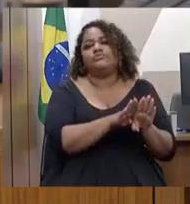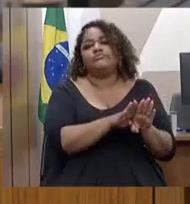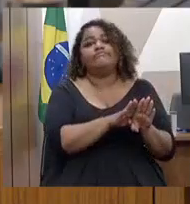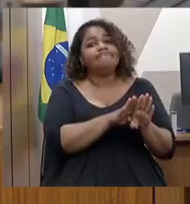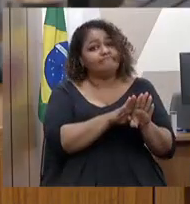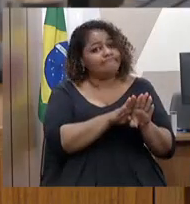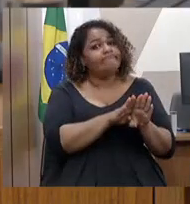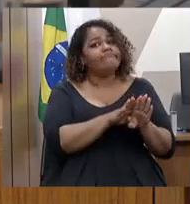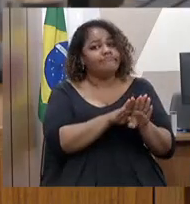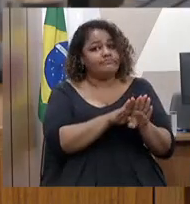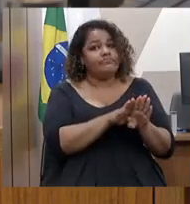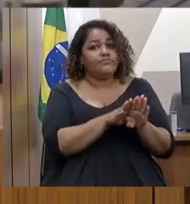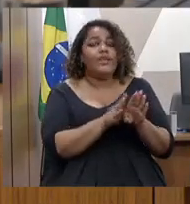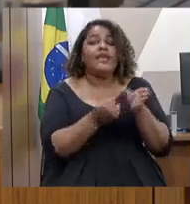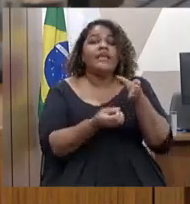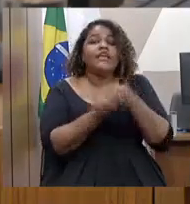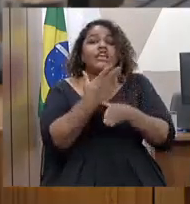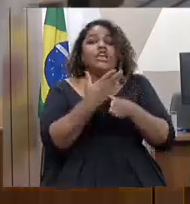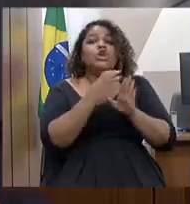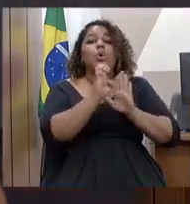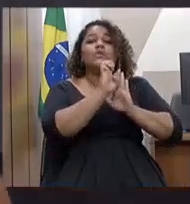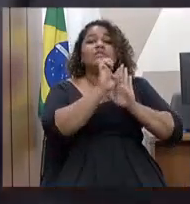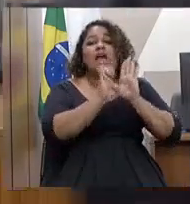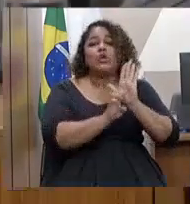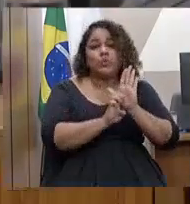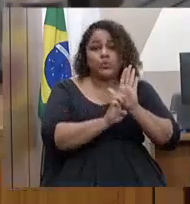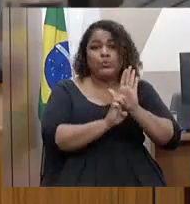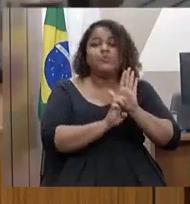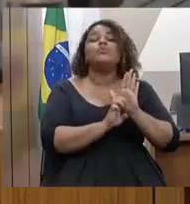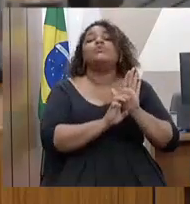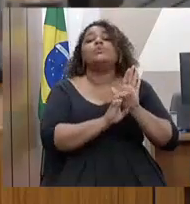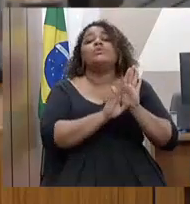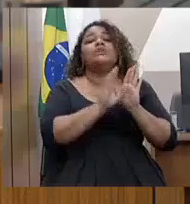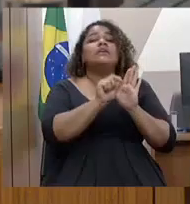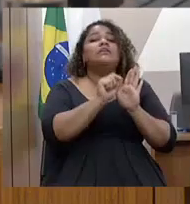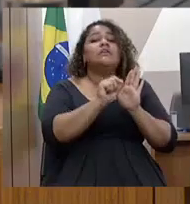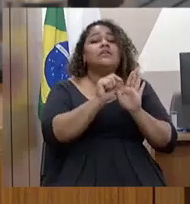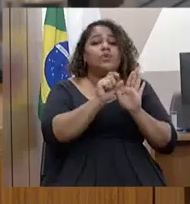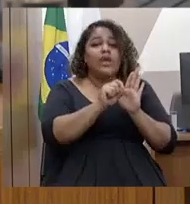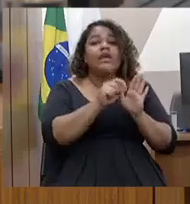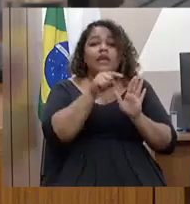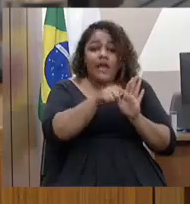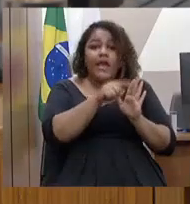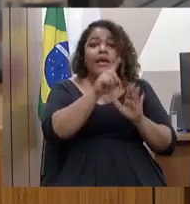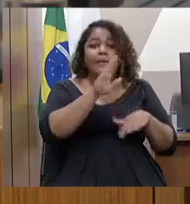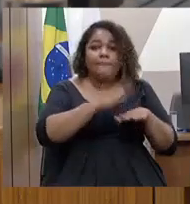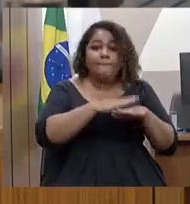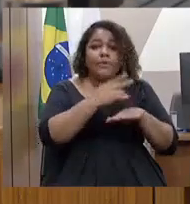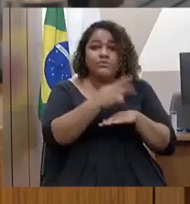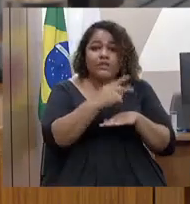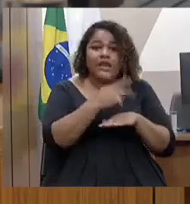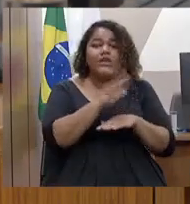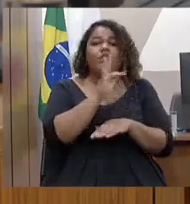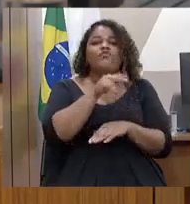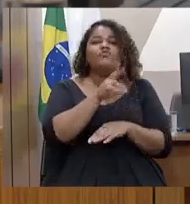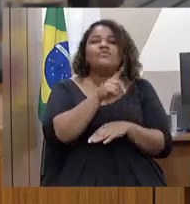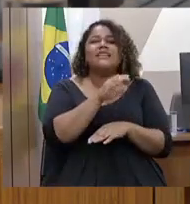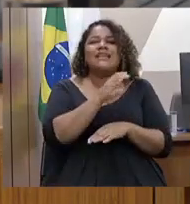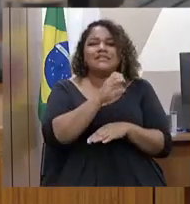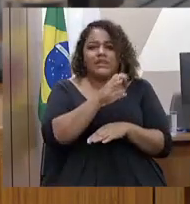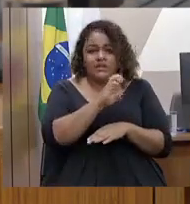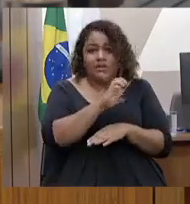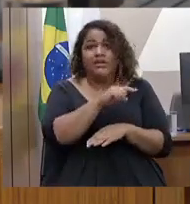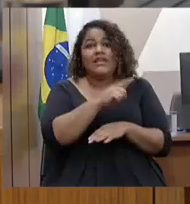feito um estatuto imagina você e que tá matando inclusive os servidores da fundação que tu tinha três unidades no